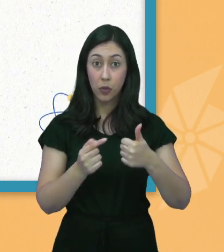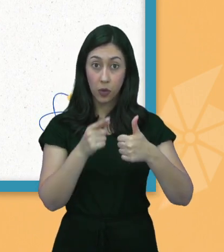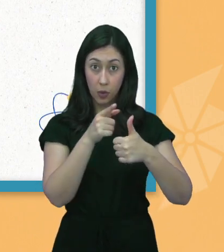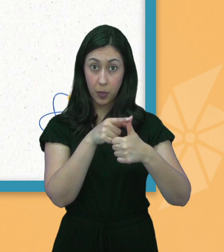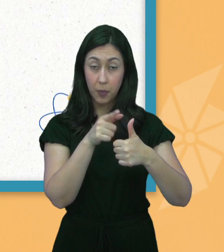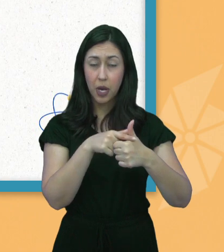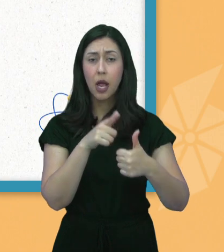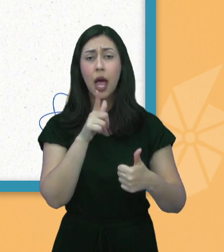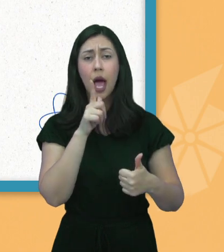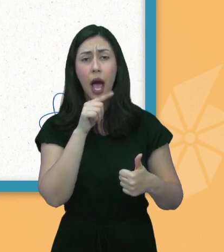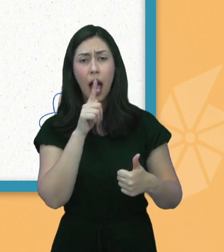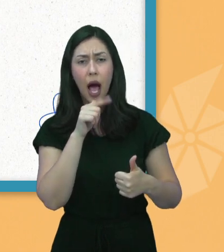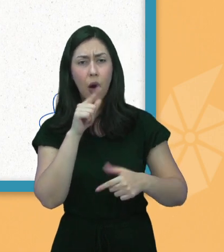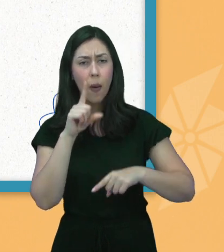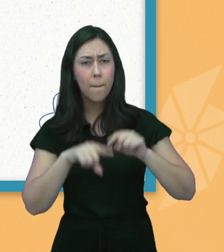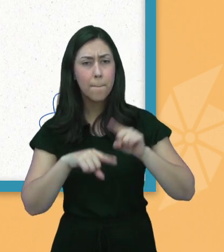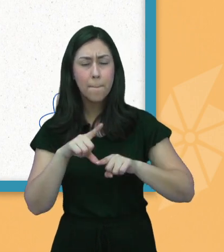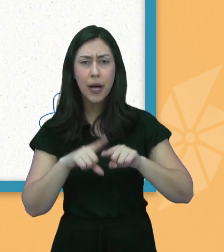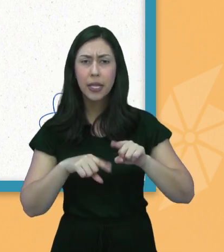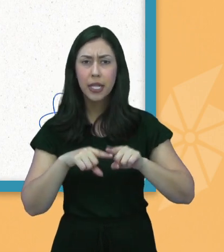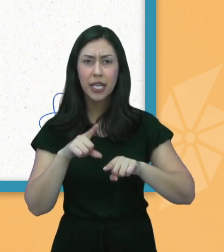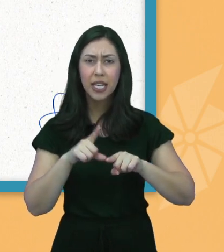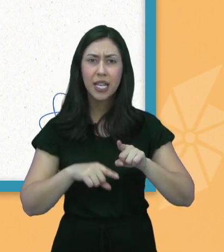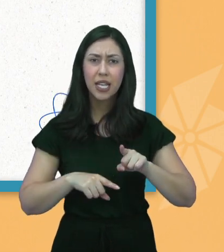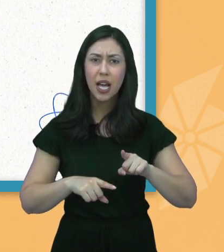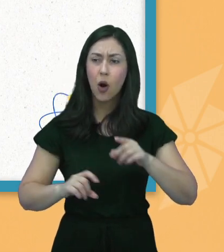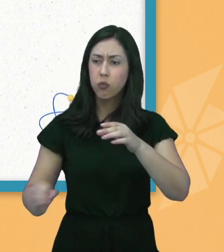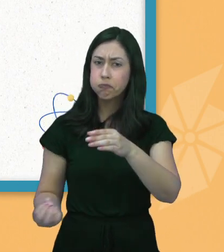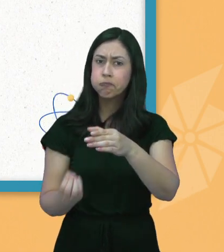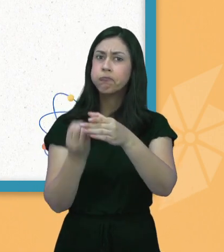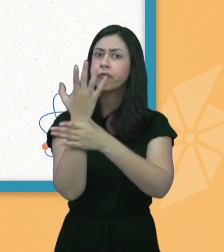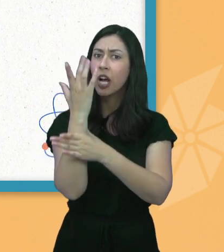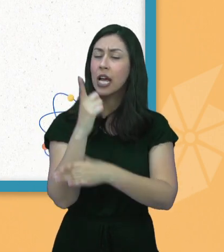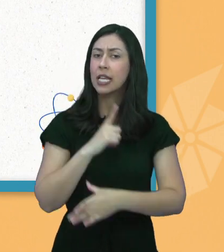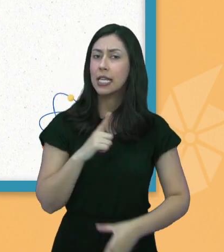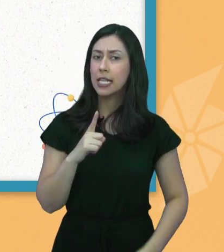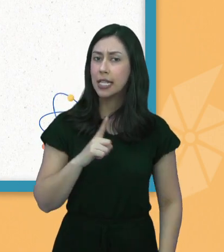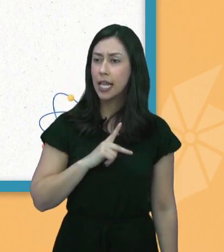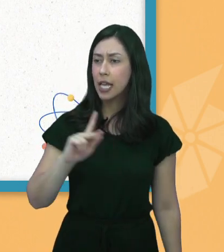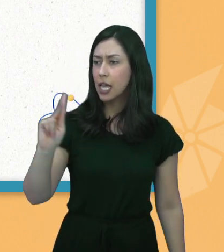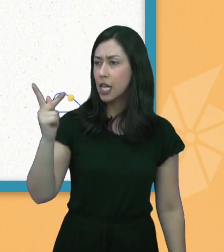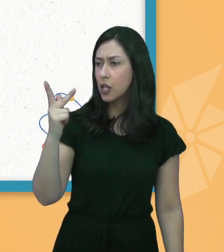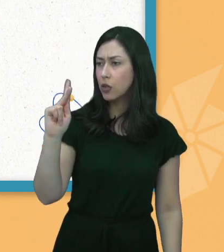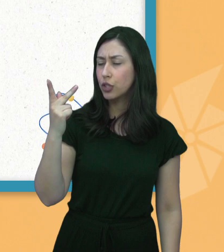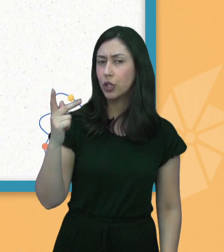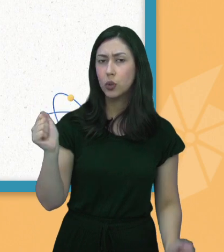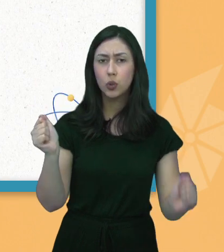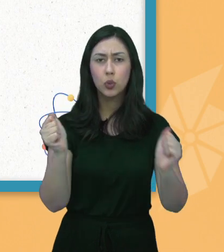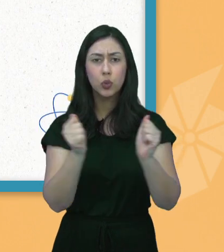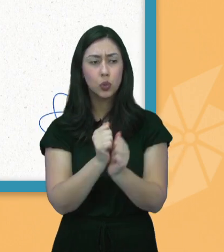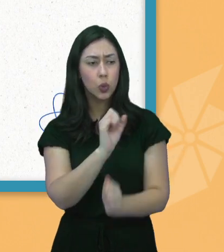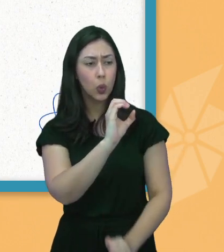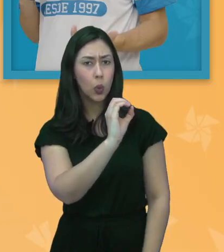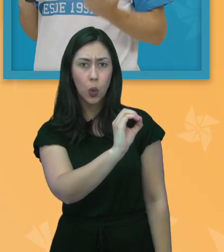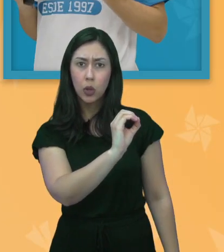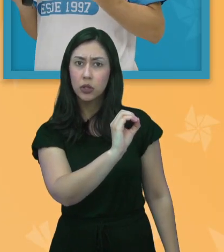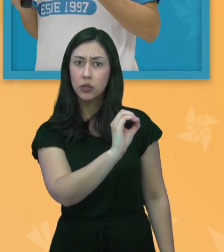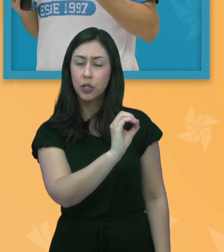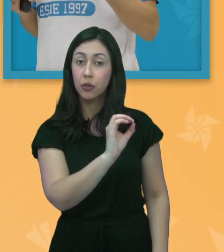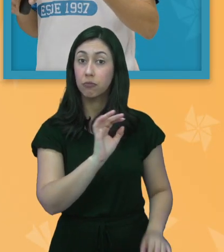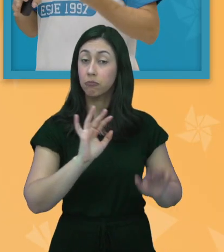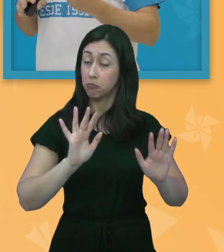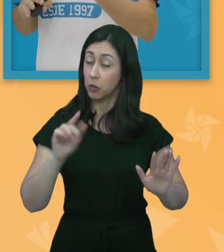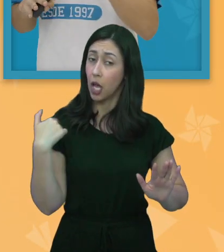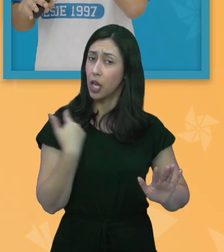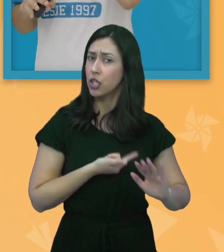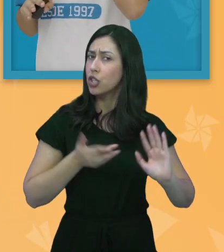Afirmativa 1. A água é um material heterogêneo que resulta da reunião de hidrogênio e oxigênio. Bom, a gente já viu que a água,